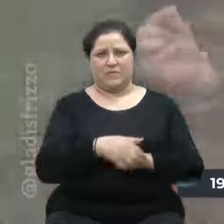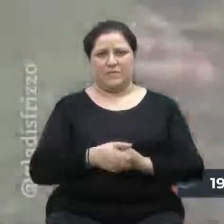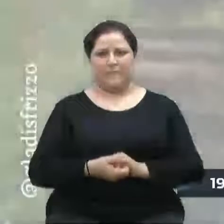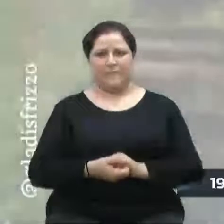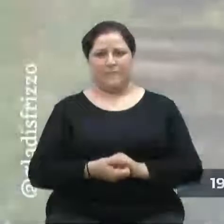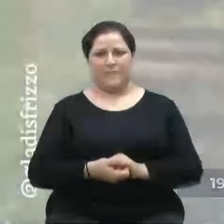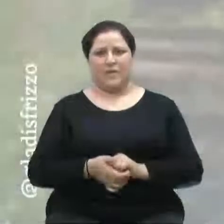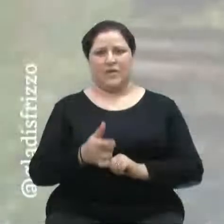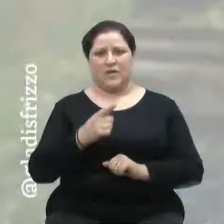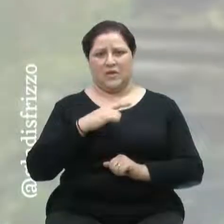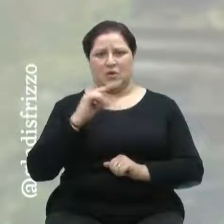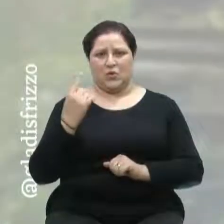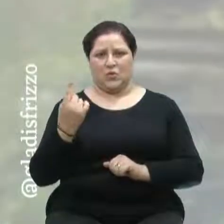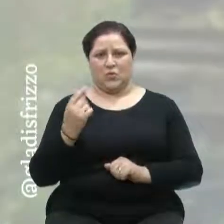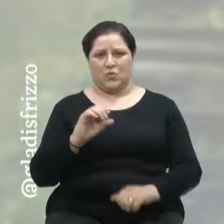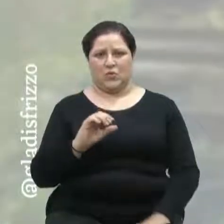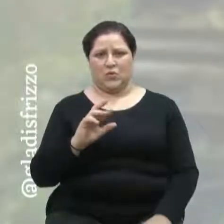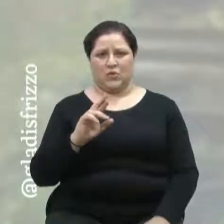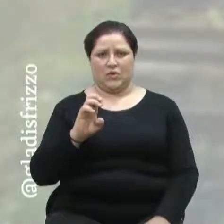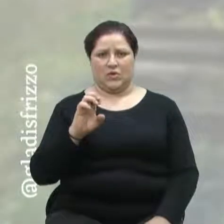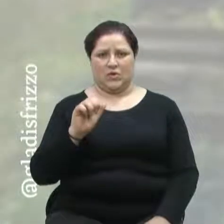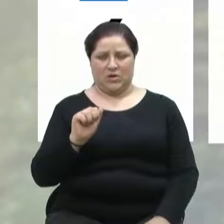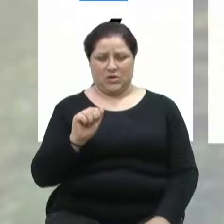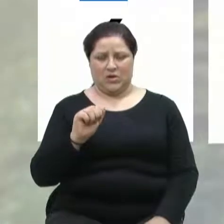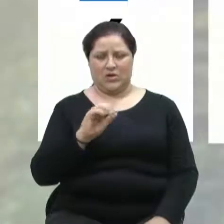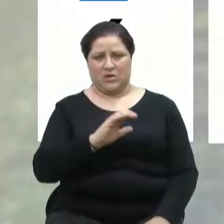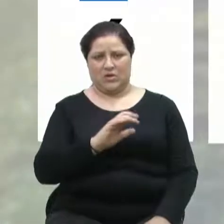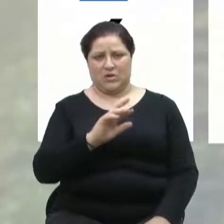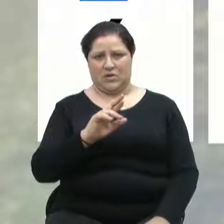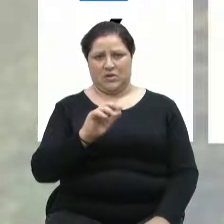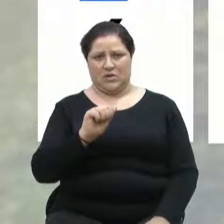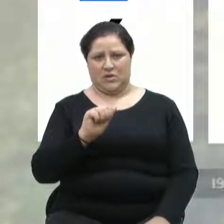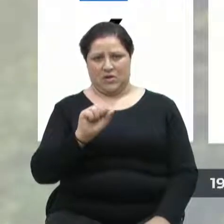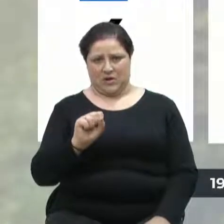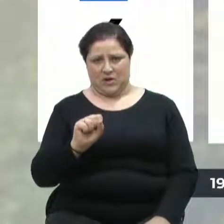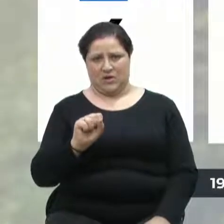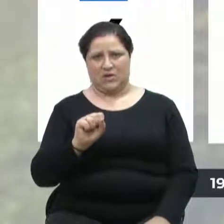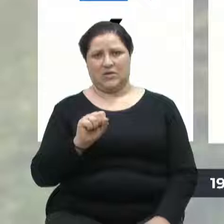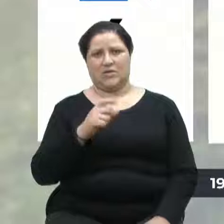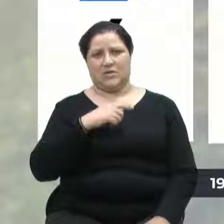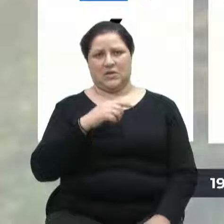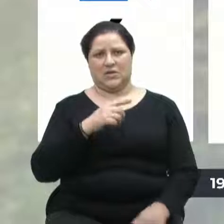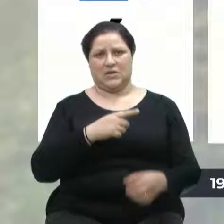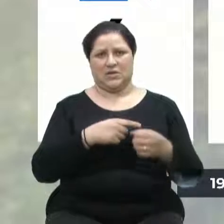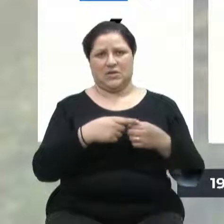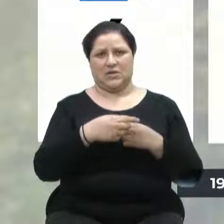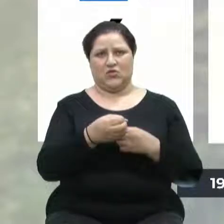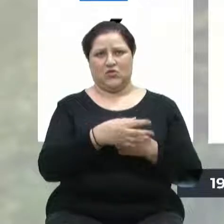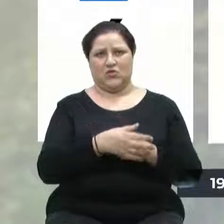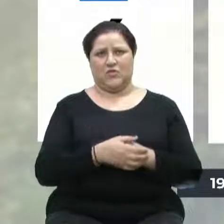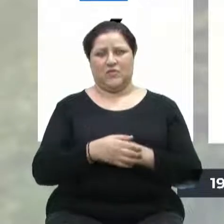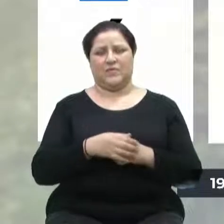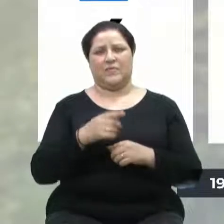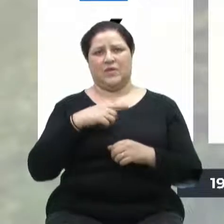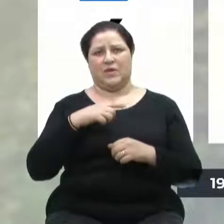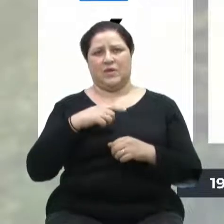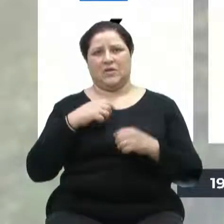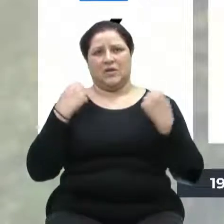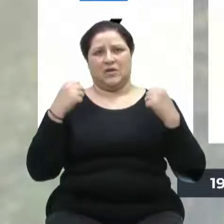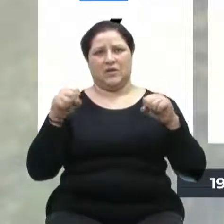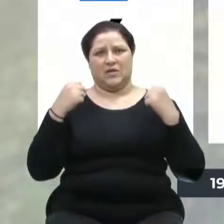Nós temos um CRAS, né, que fica lá no céu, no Cidade Nova. O esporte e lazer, nós temos academia ao ar livre, nós temos